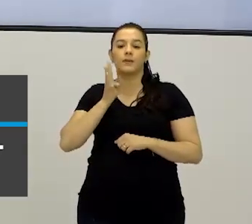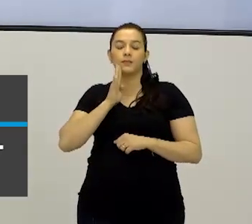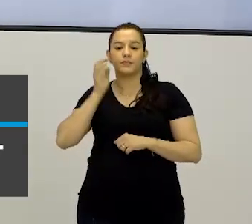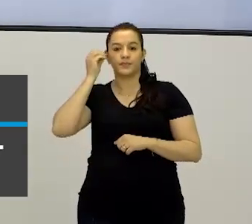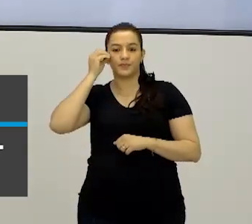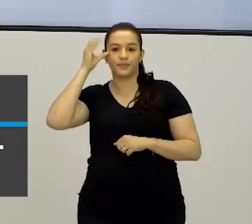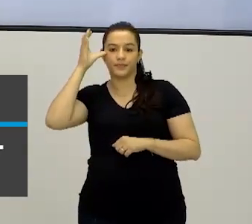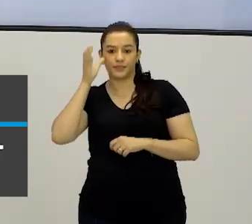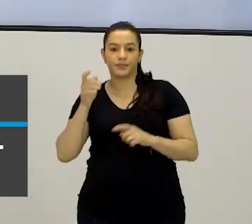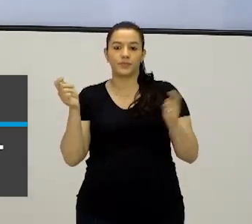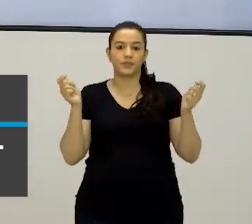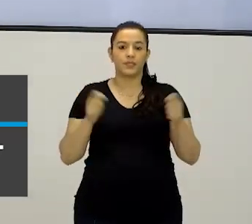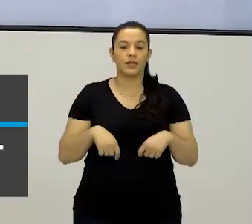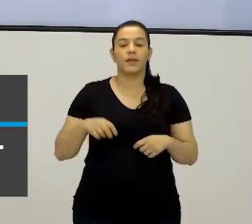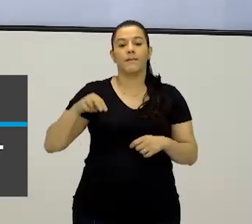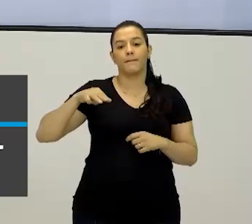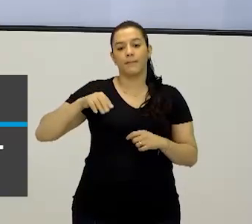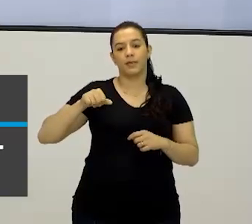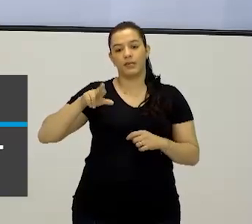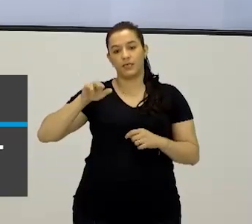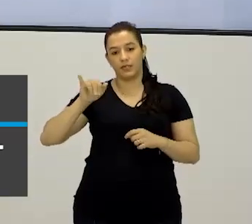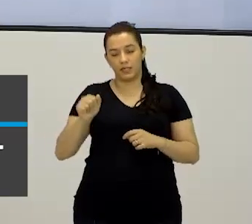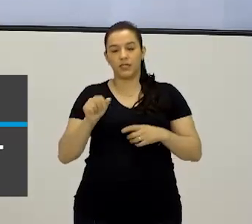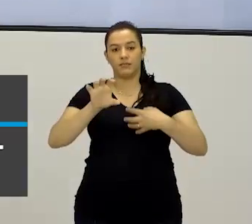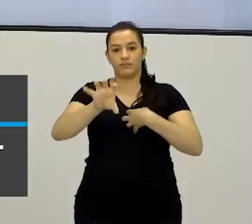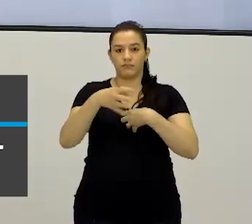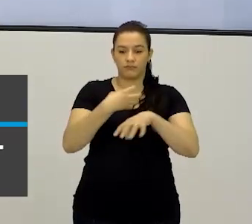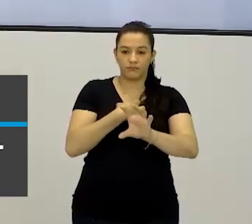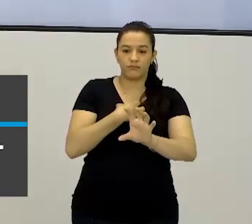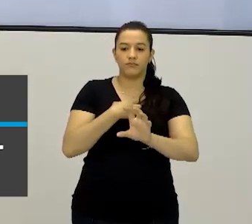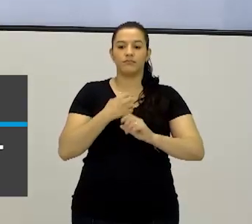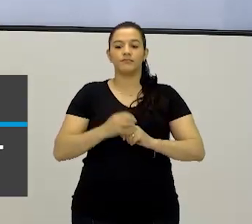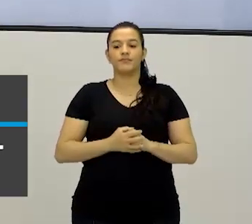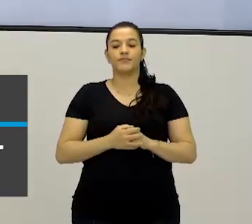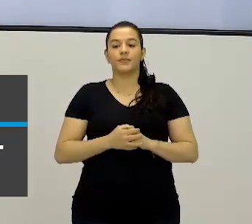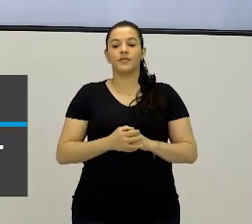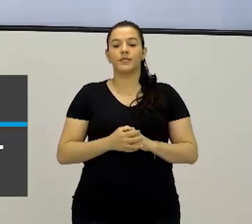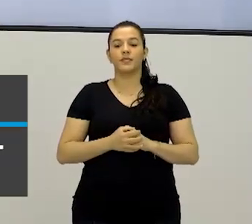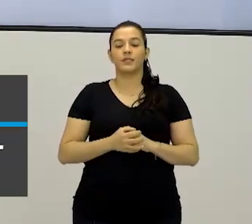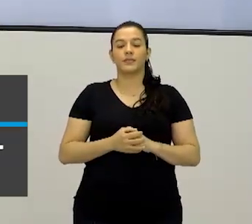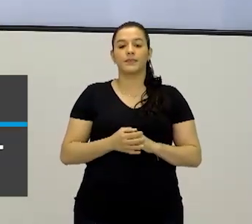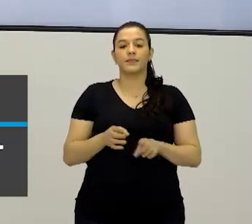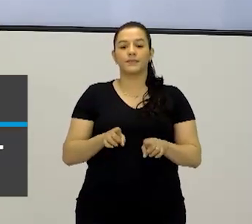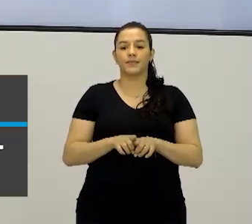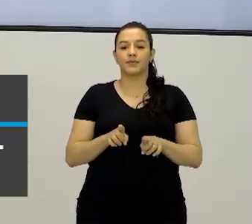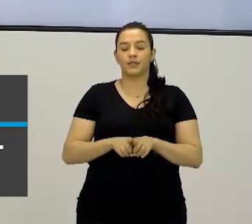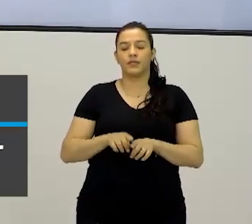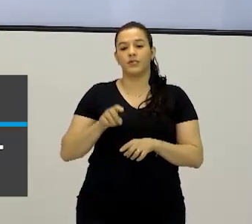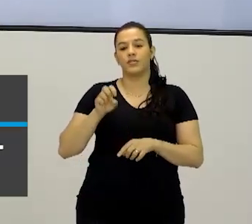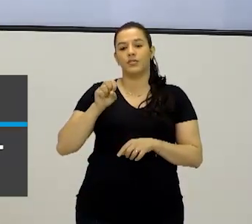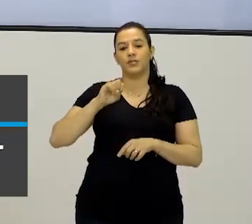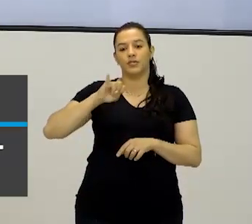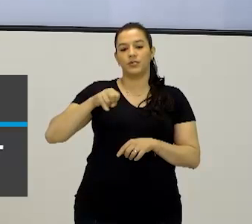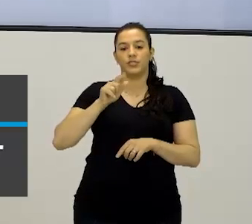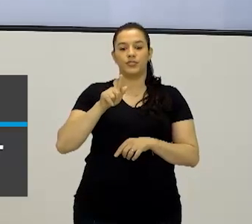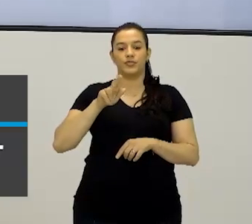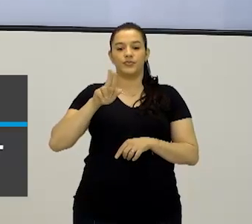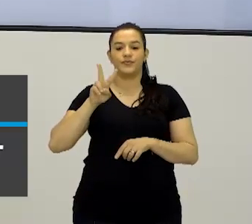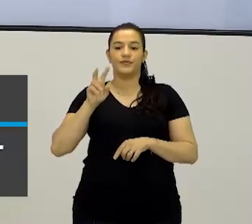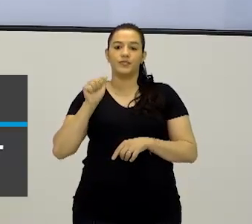Nós temos a Ana Maria, que traz a empatia, assim como a professora Gilvânia também trouxe a